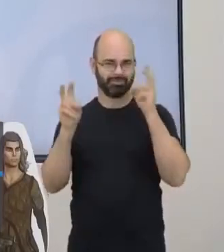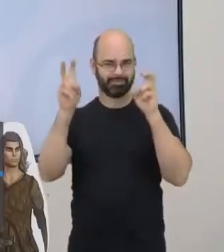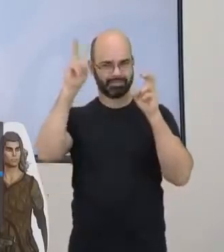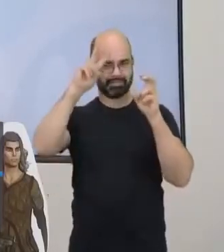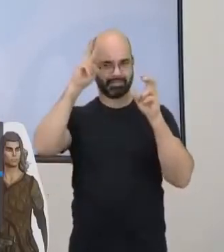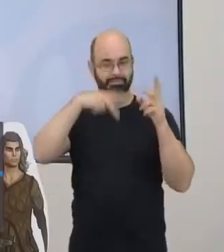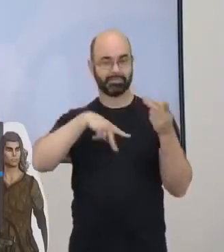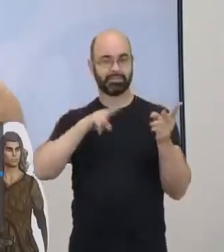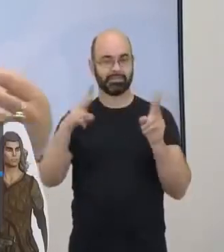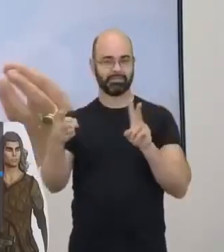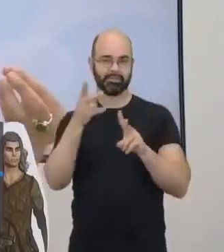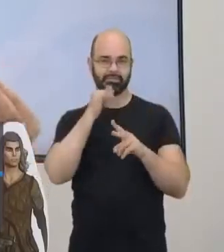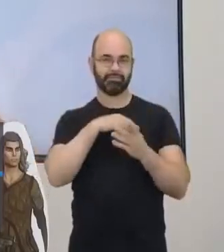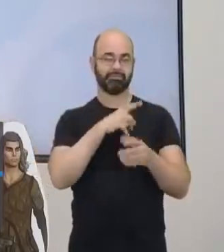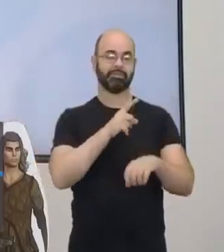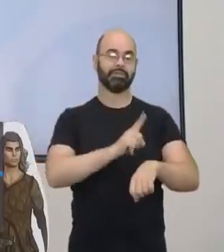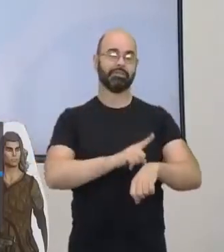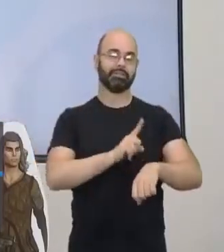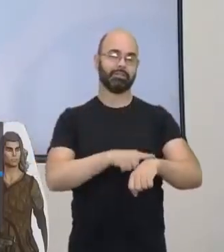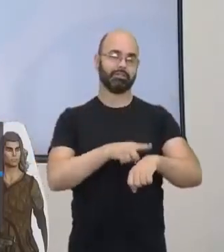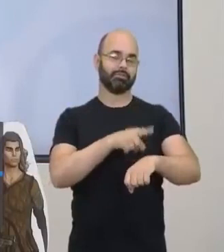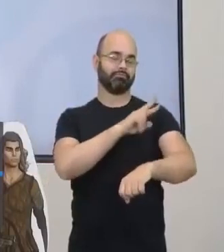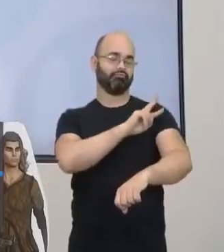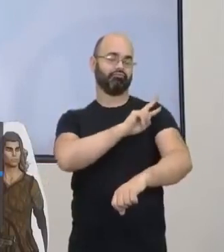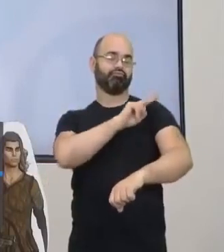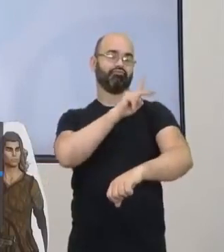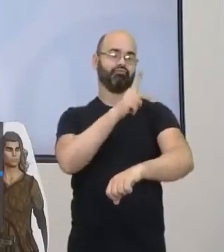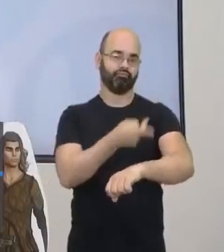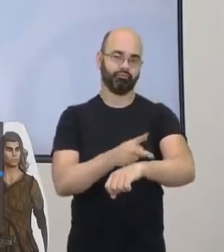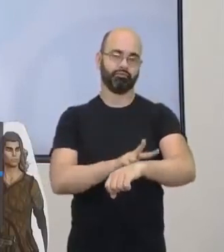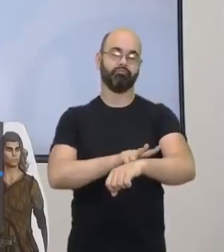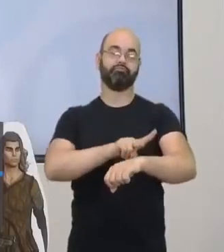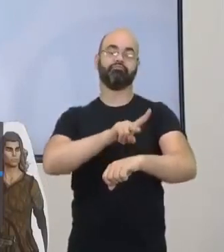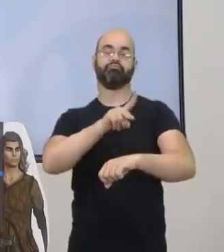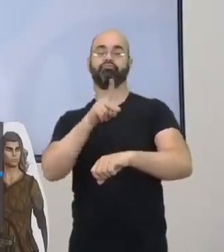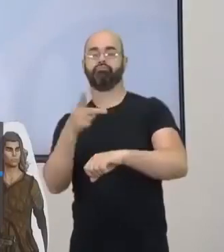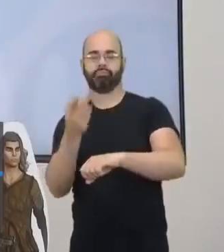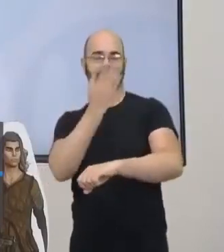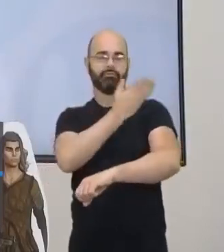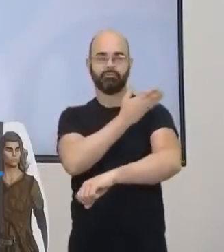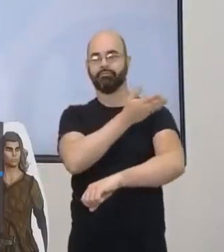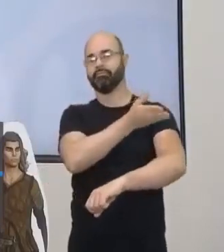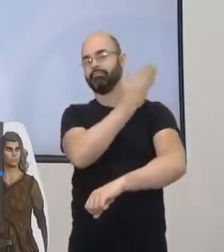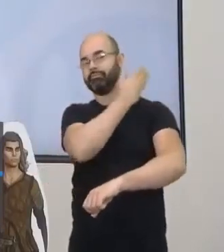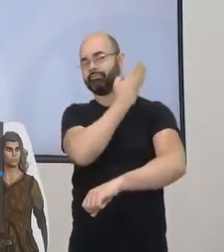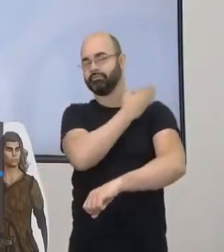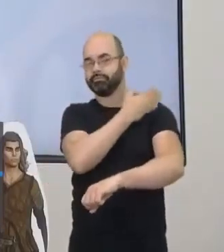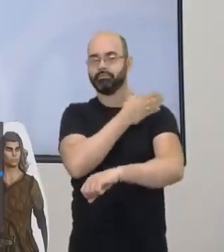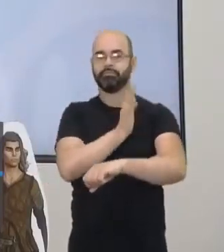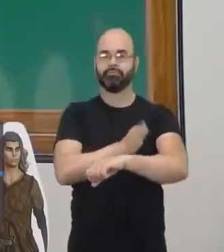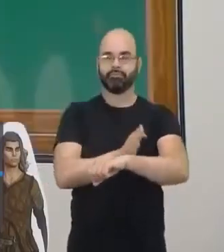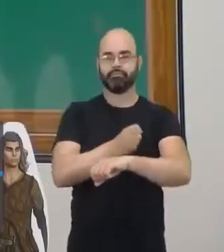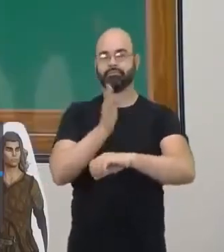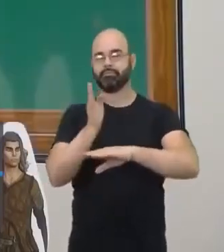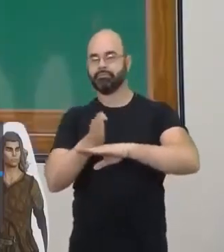para o outro, fica sempre uma permanência do período anterior. Combinado? E